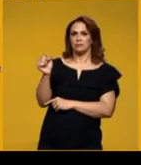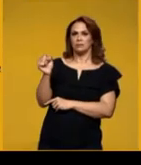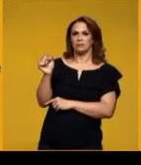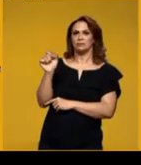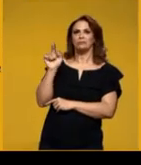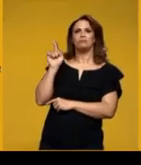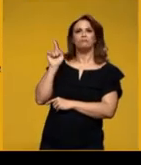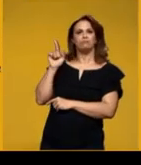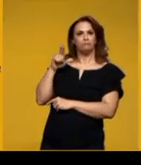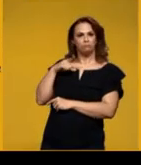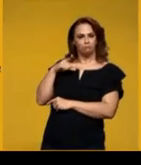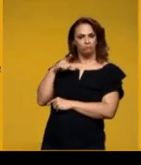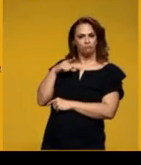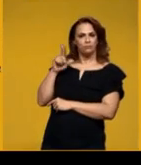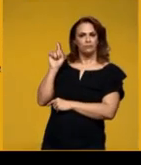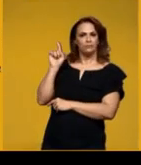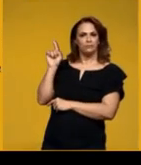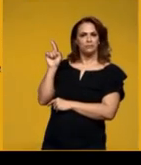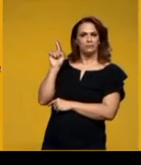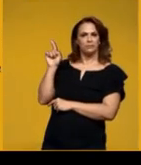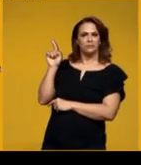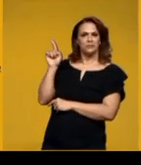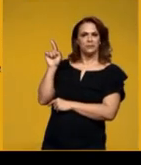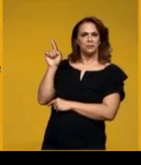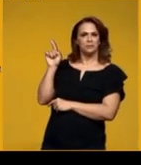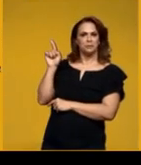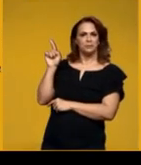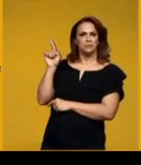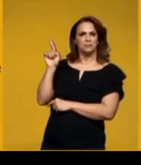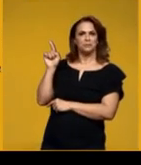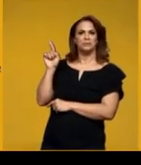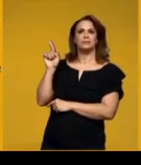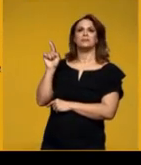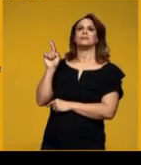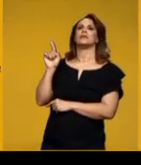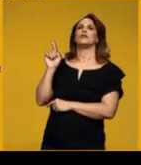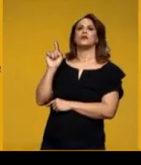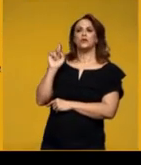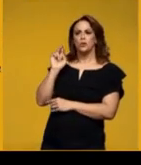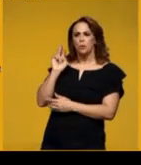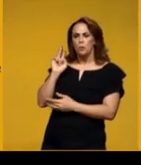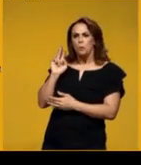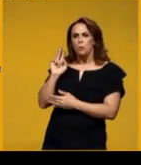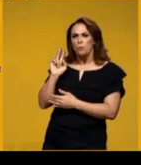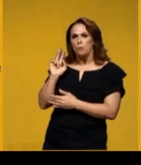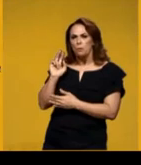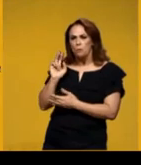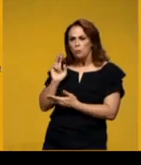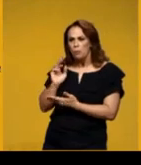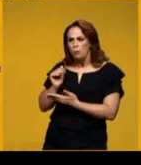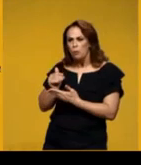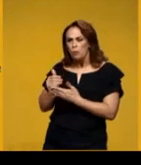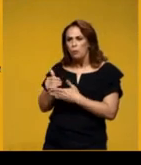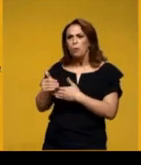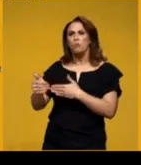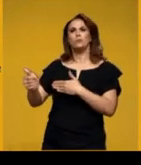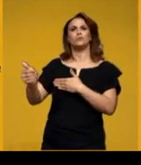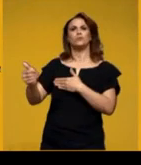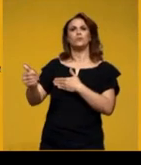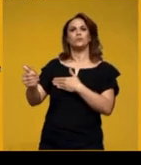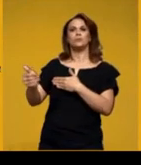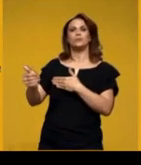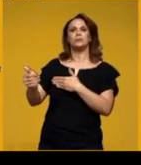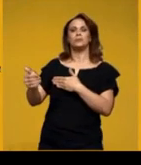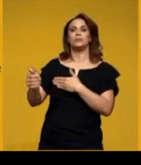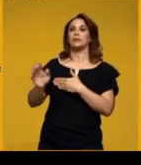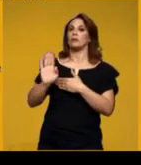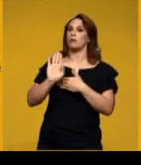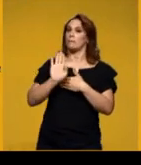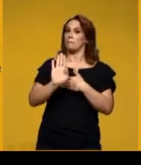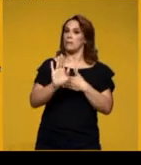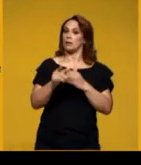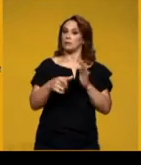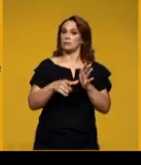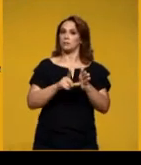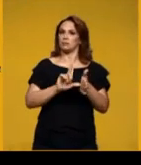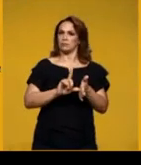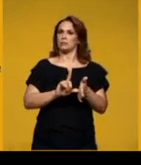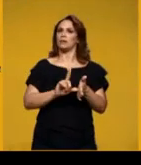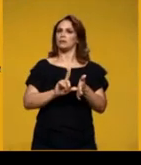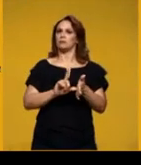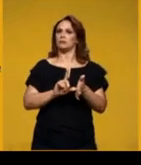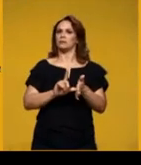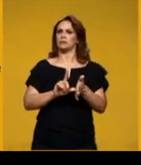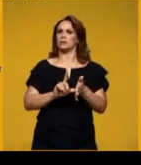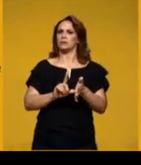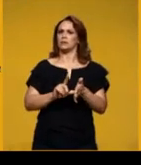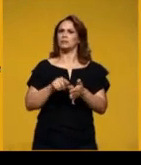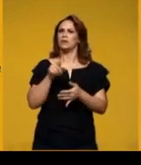eles notaram foi, ele dá continuidade. Antes da gente seguir olhando esse texto, eu quero que você pense comigo. Toda vez